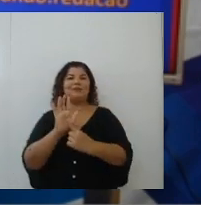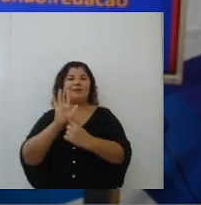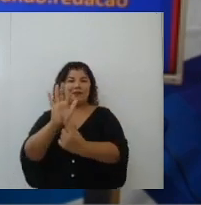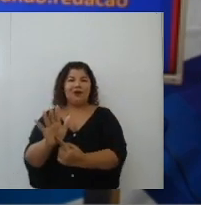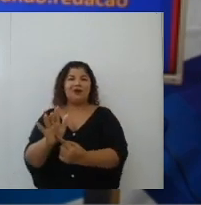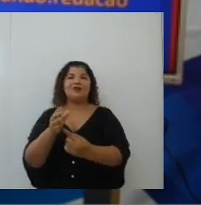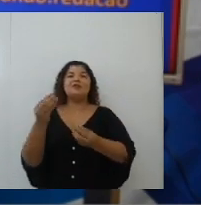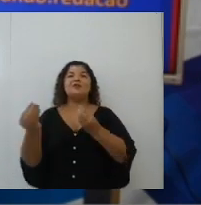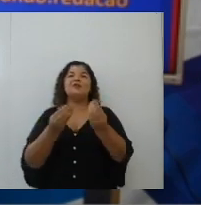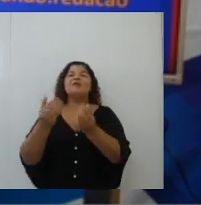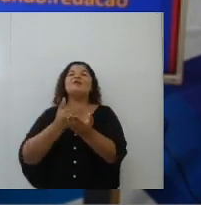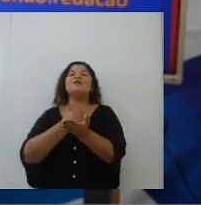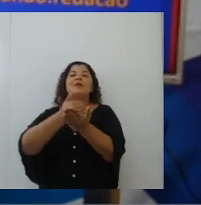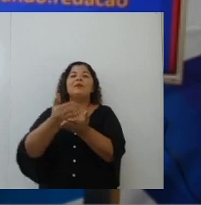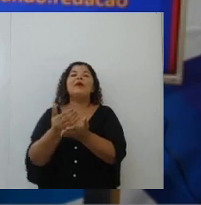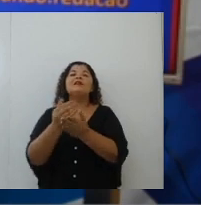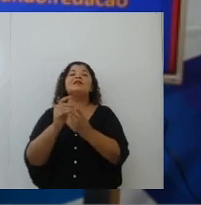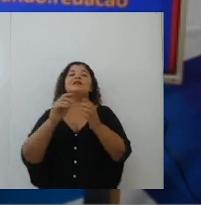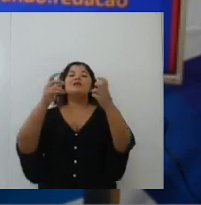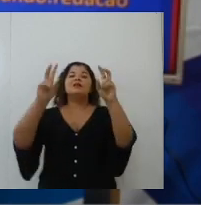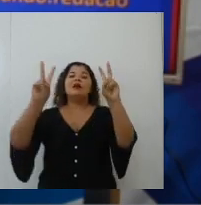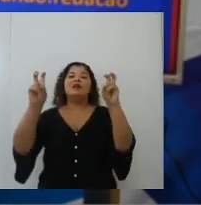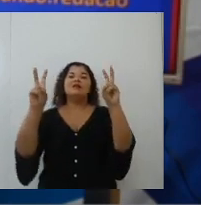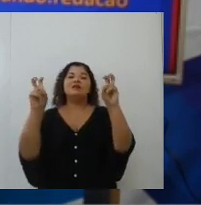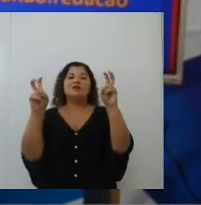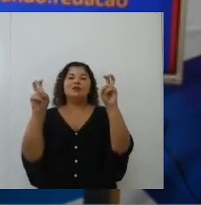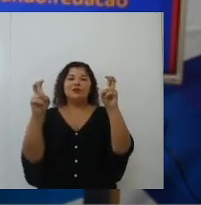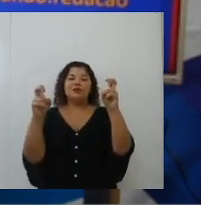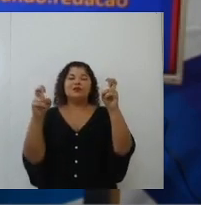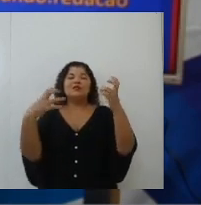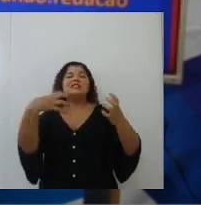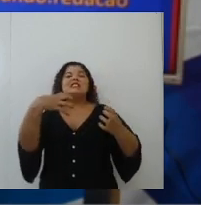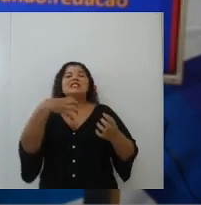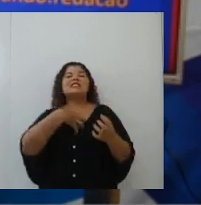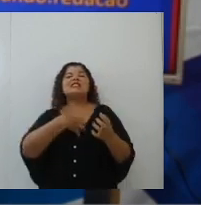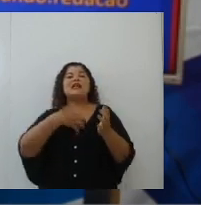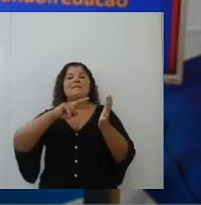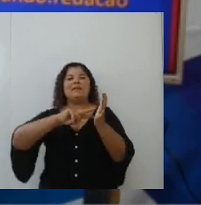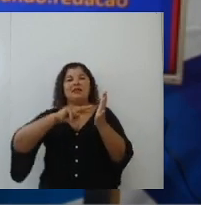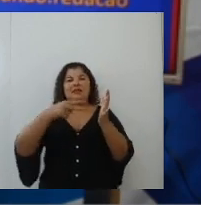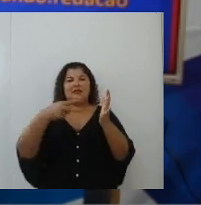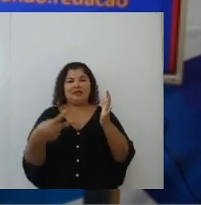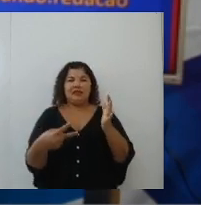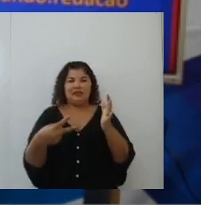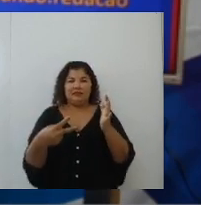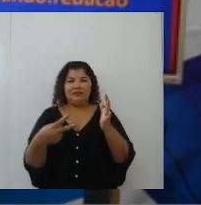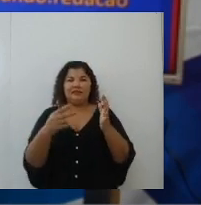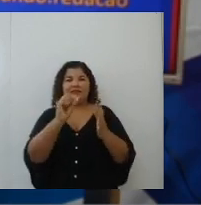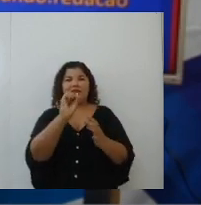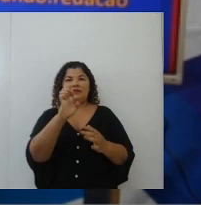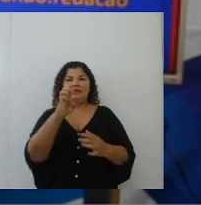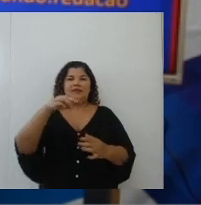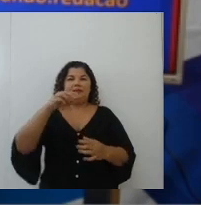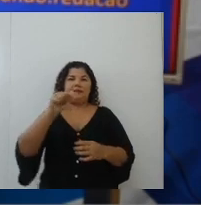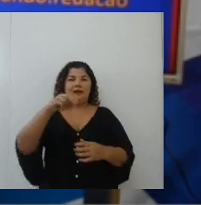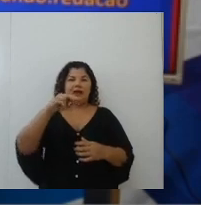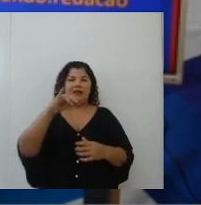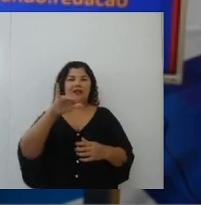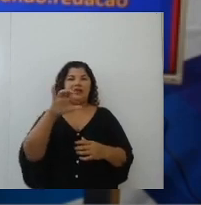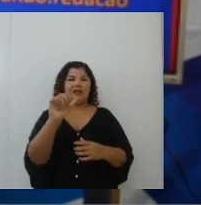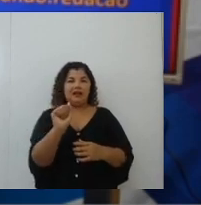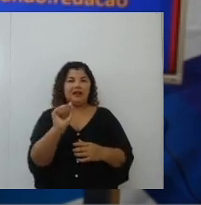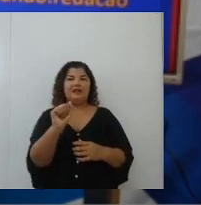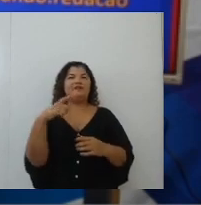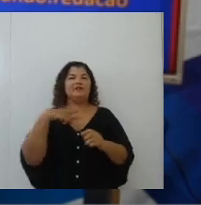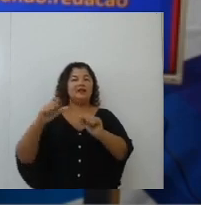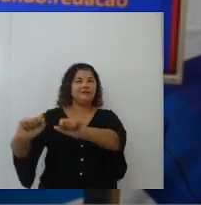porque a gente vai começar a falar da parte de semântica. Então, quando a gente vai falar de semântica, tá aí em